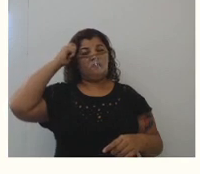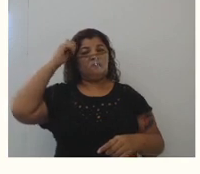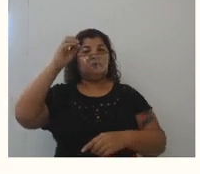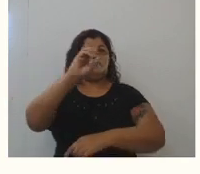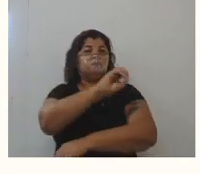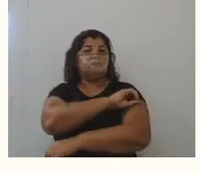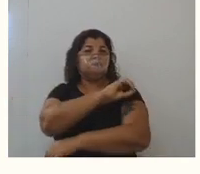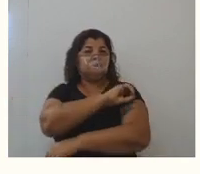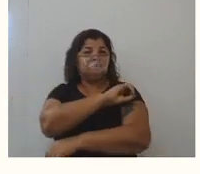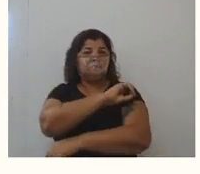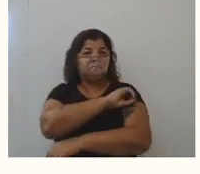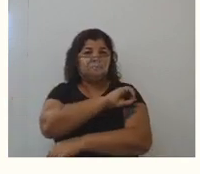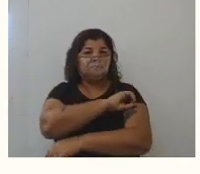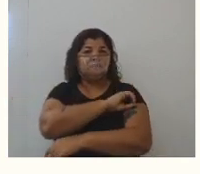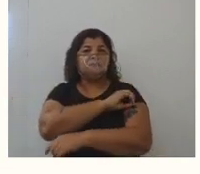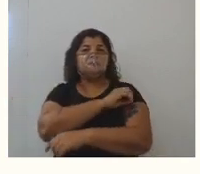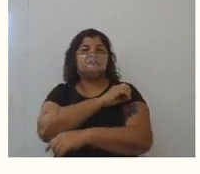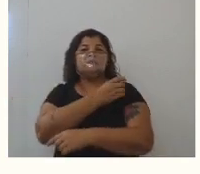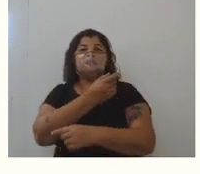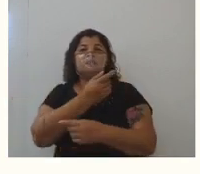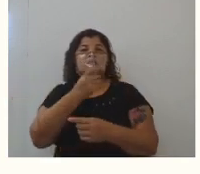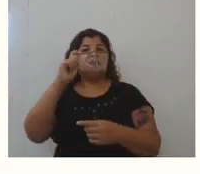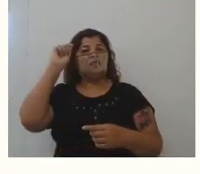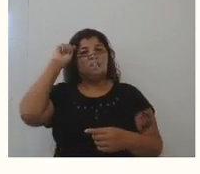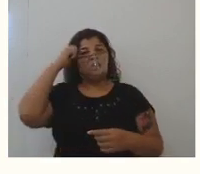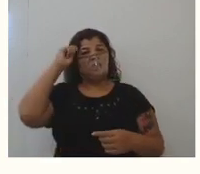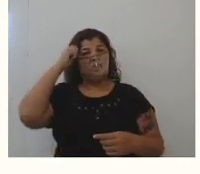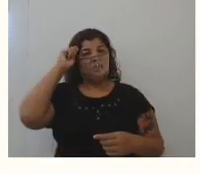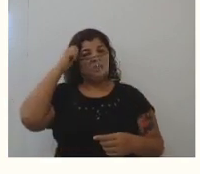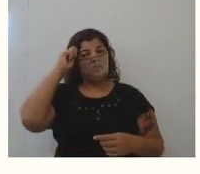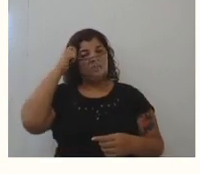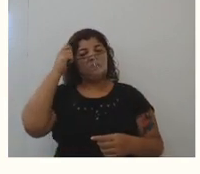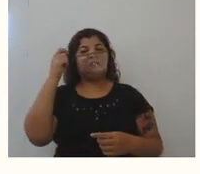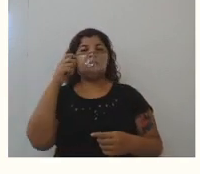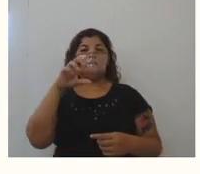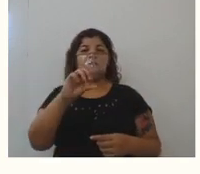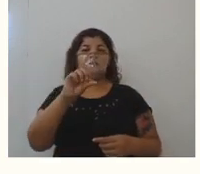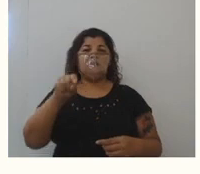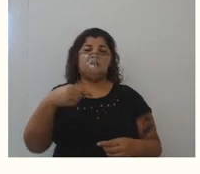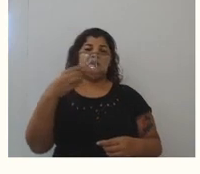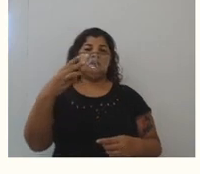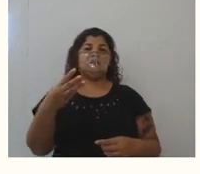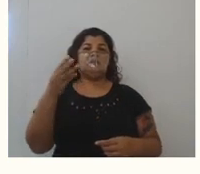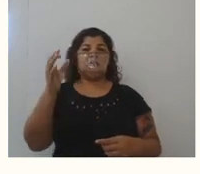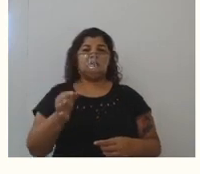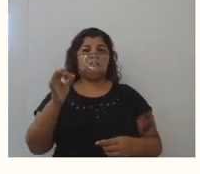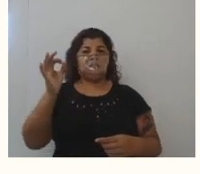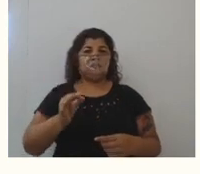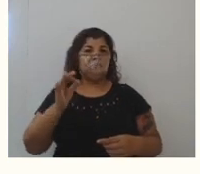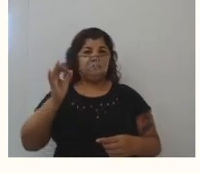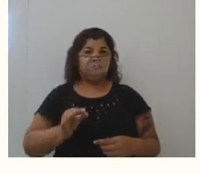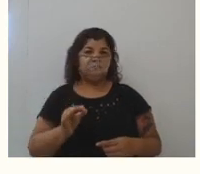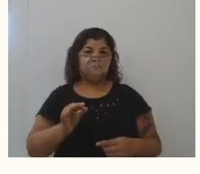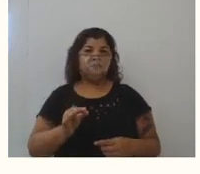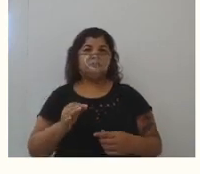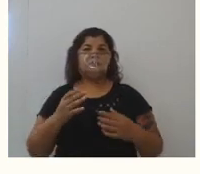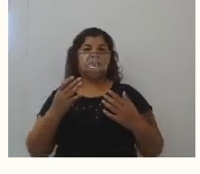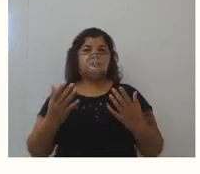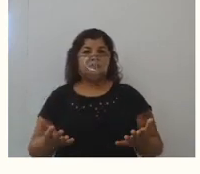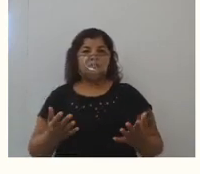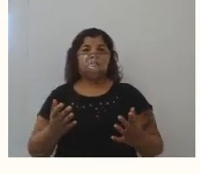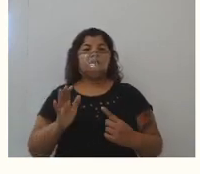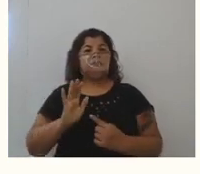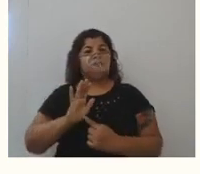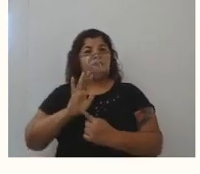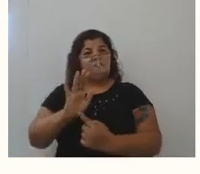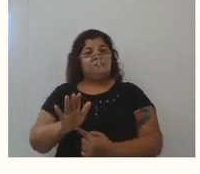analfabetismo entre negros é de 9,3%, enquanto esse valor, né,